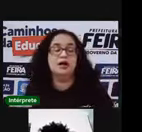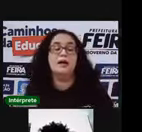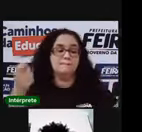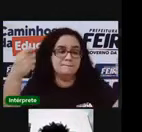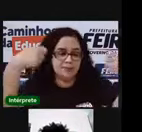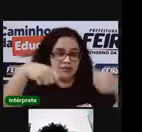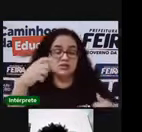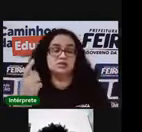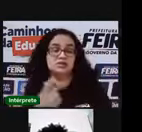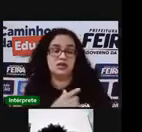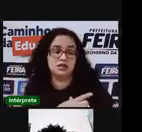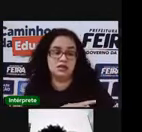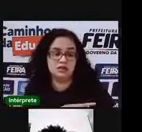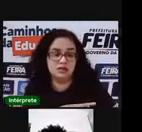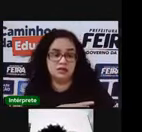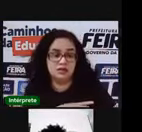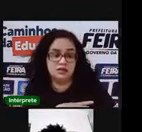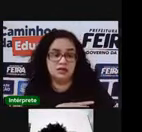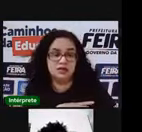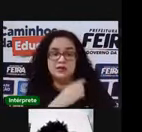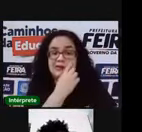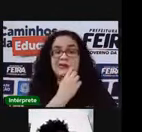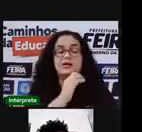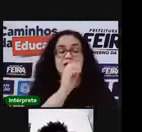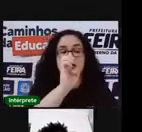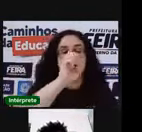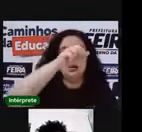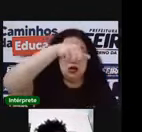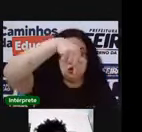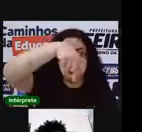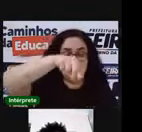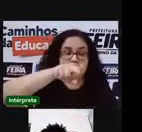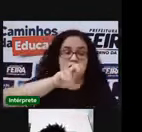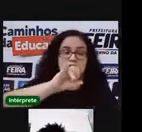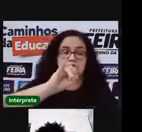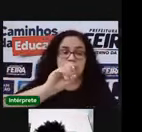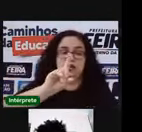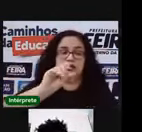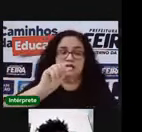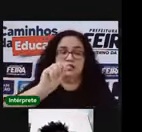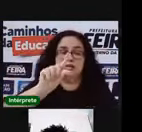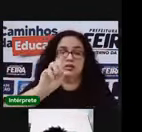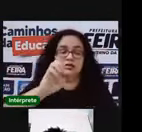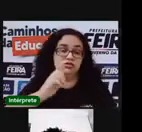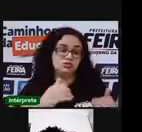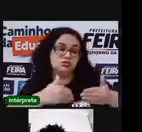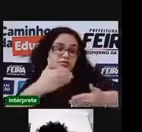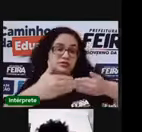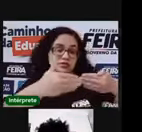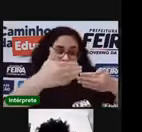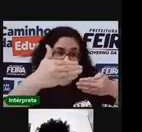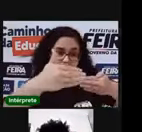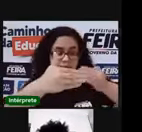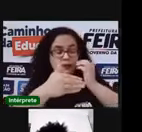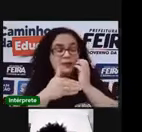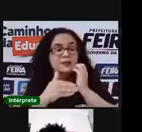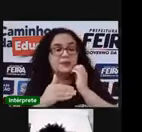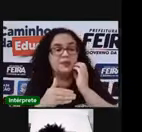também condições, não é? De equidade para a gente avançar, se desenvolver, não é?